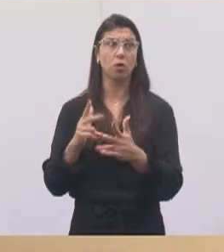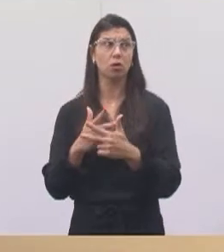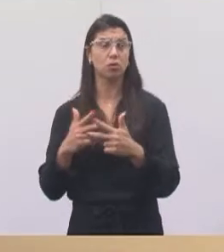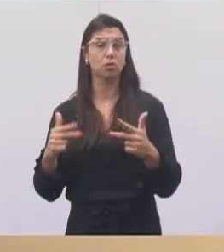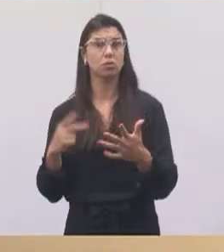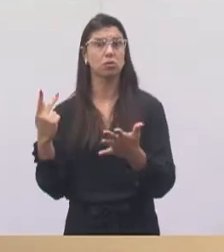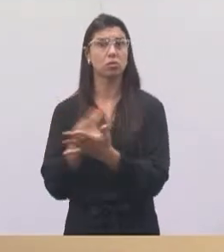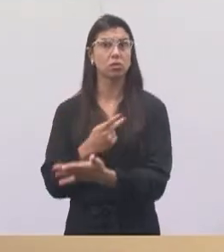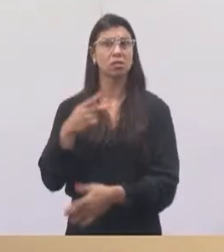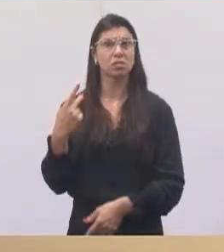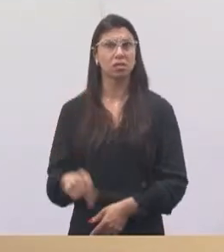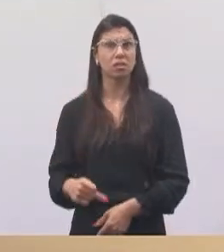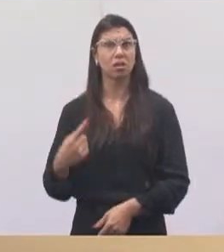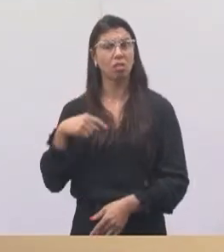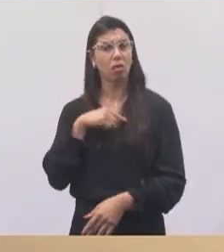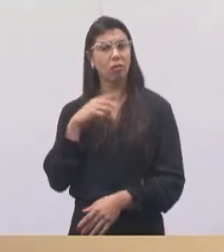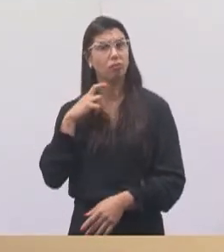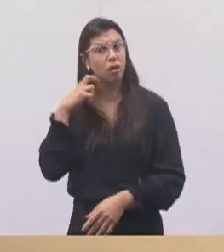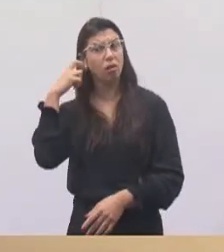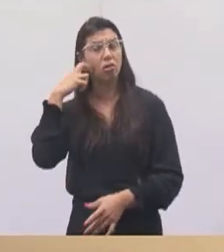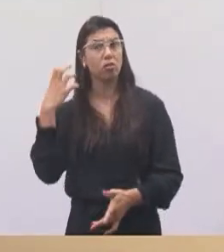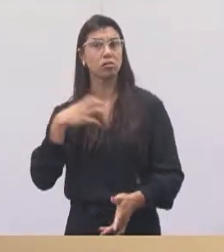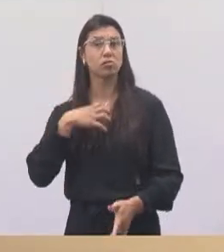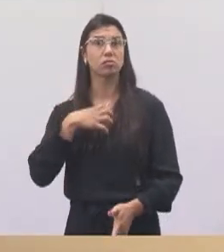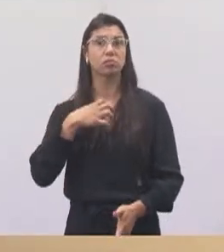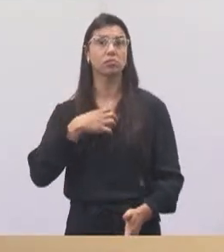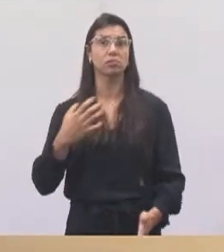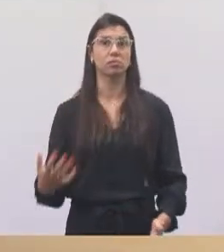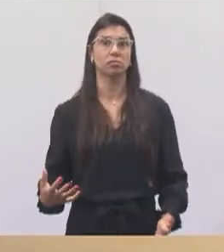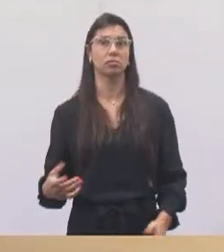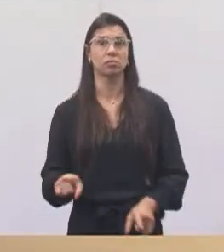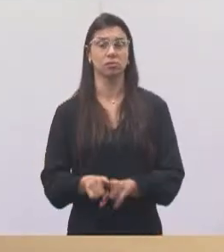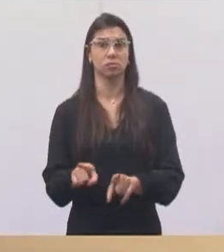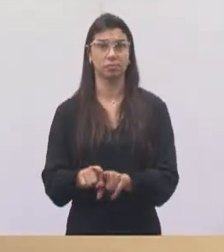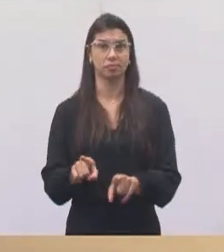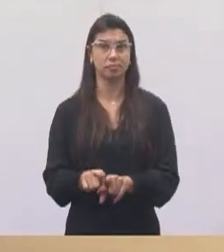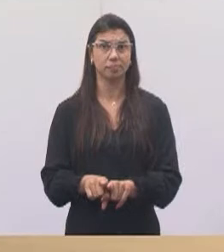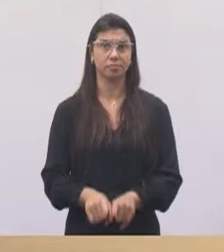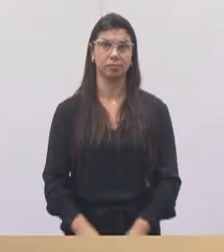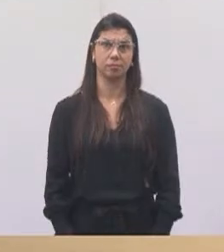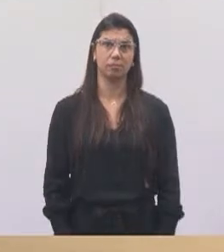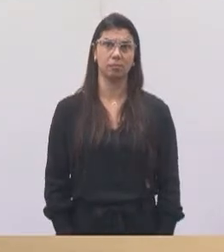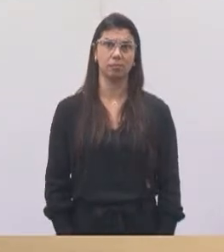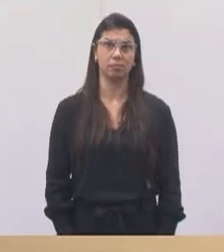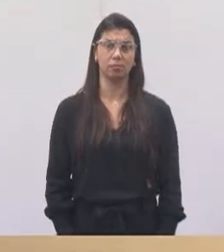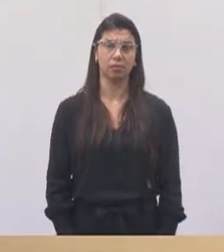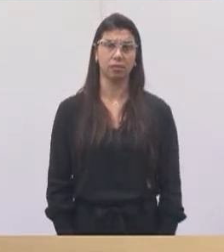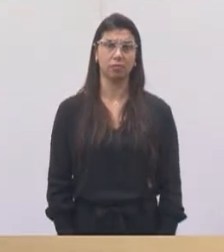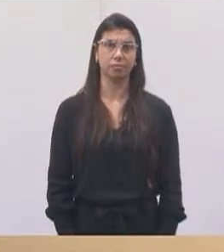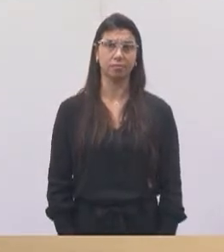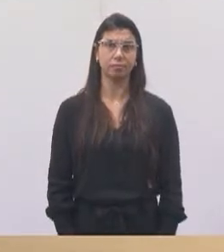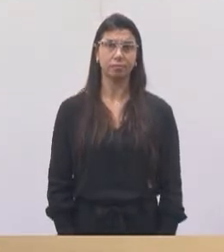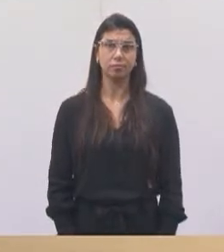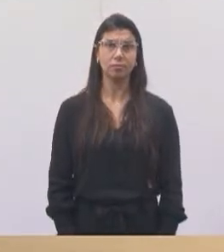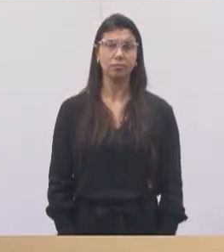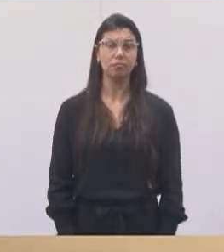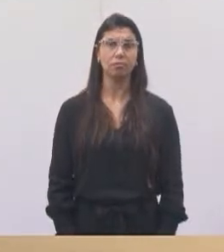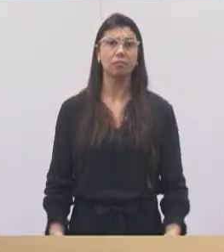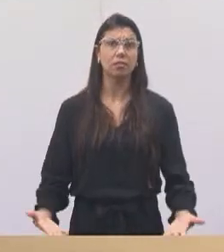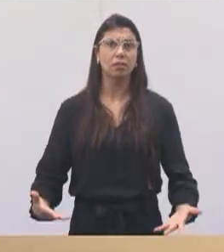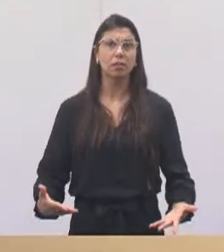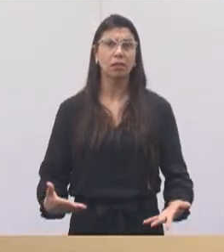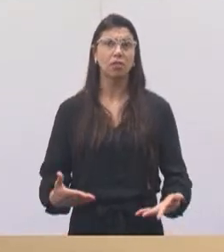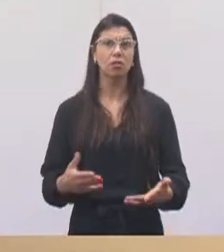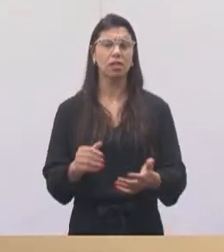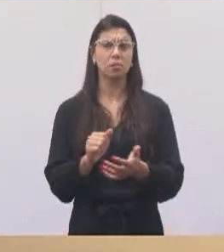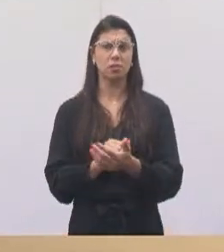fazem envergonhar todos o resto aí dos integrantes aqui desse Poder Legislativo. Cadê a democracia